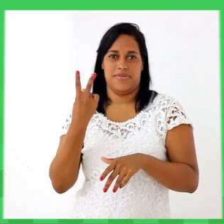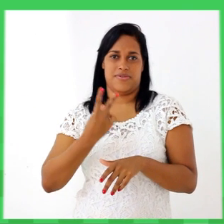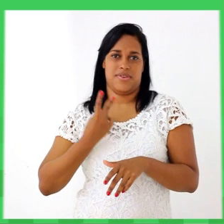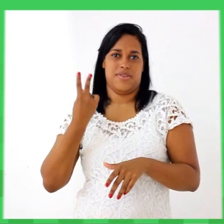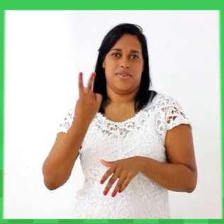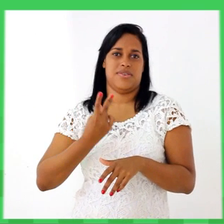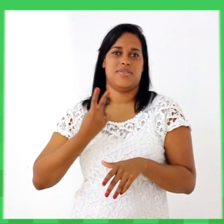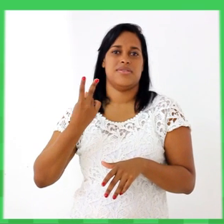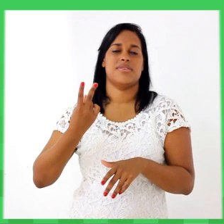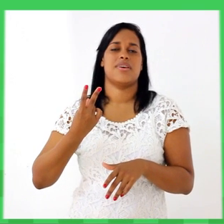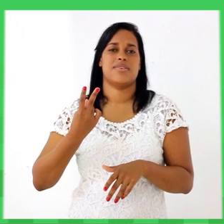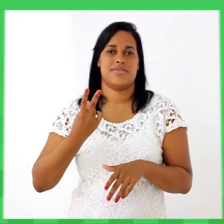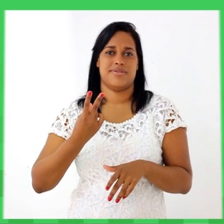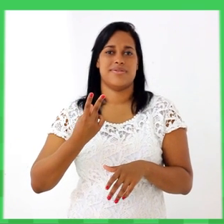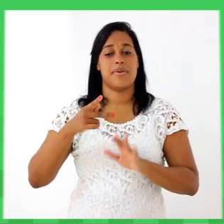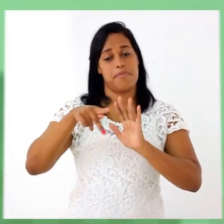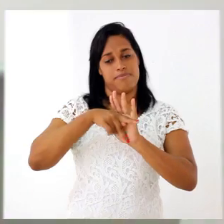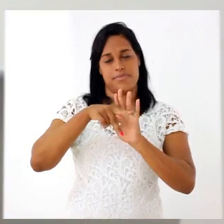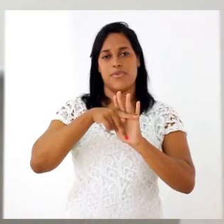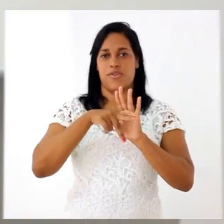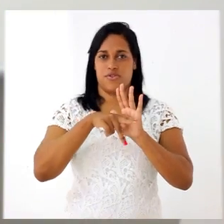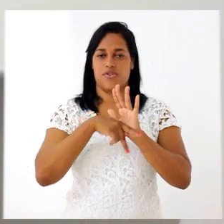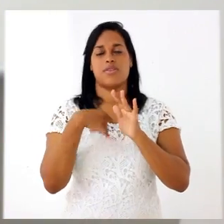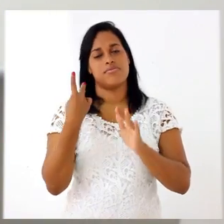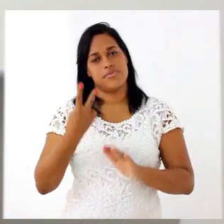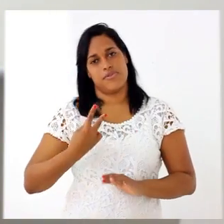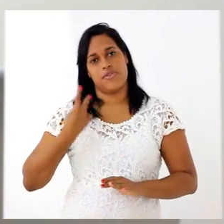do código do produto é monovalorado, porque só tem